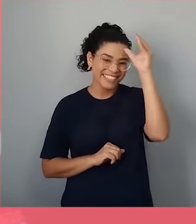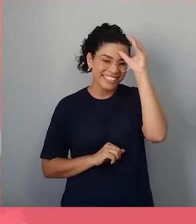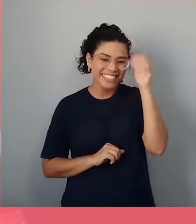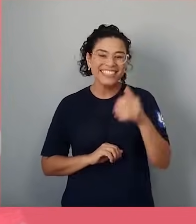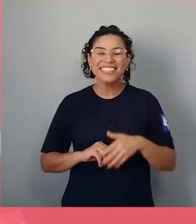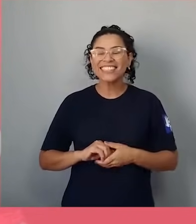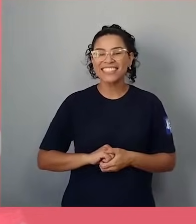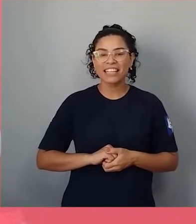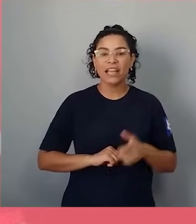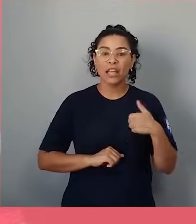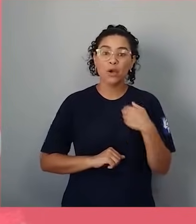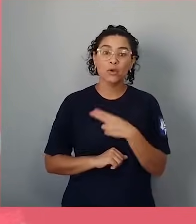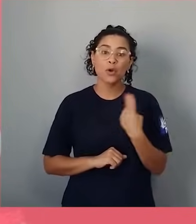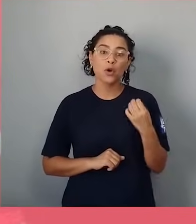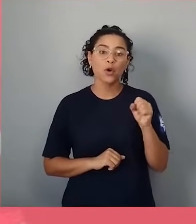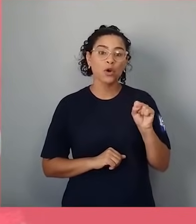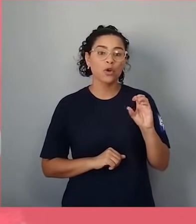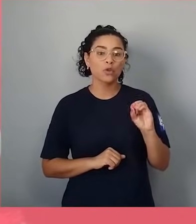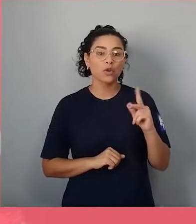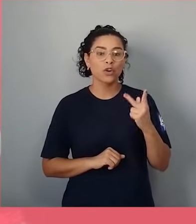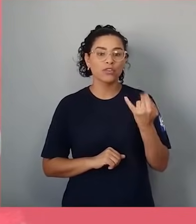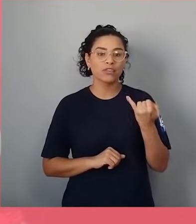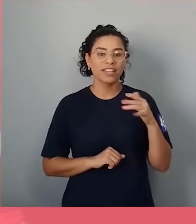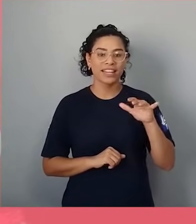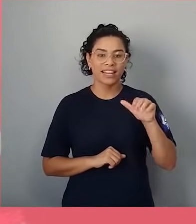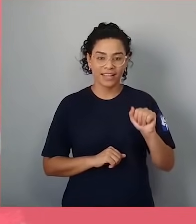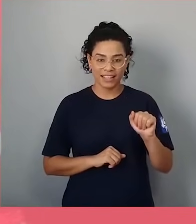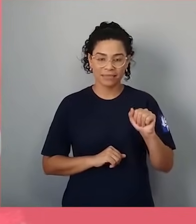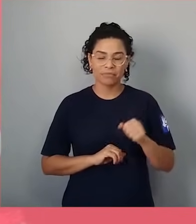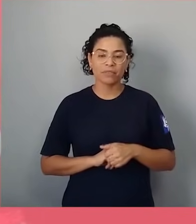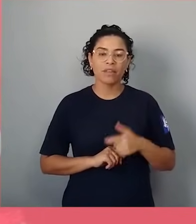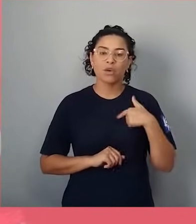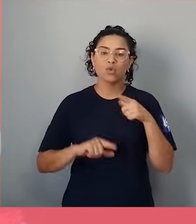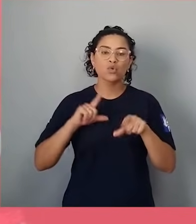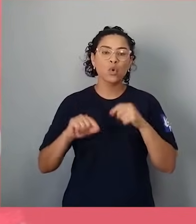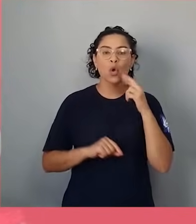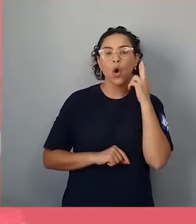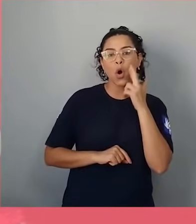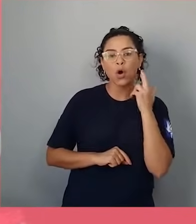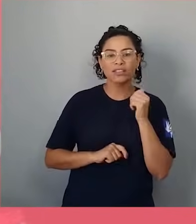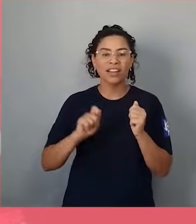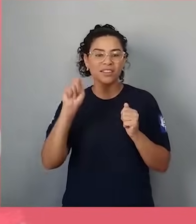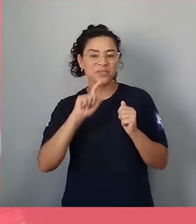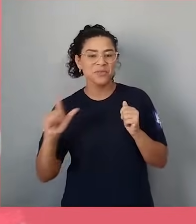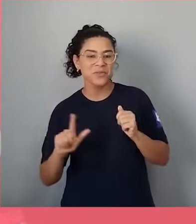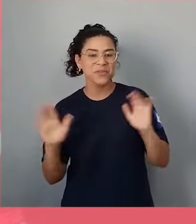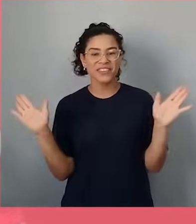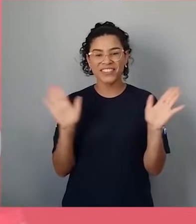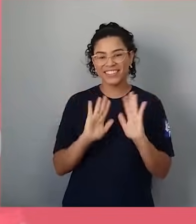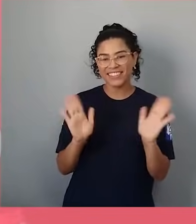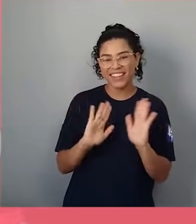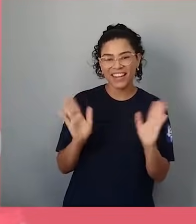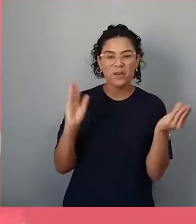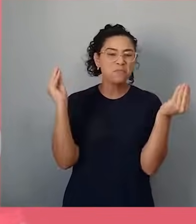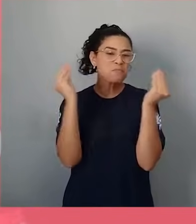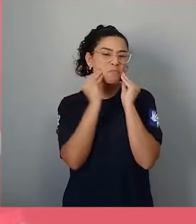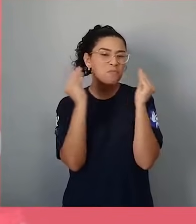Sofia e minhas cores prediletas é azul e rosa. Tchau,